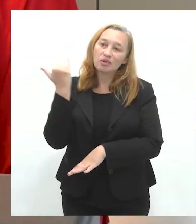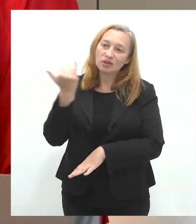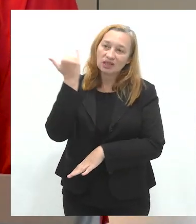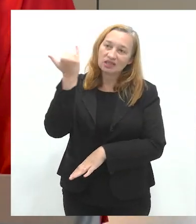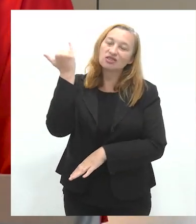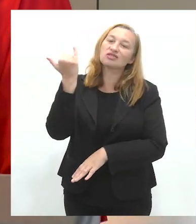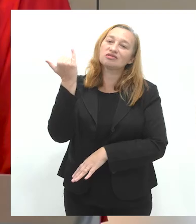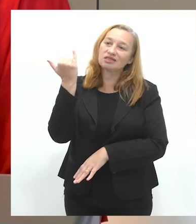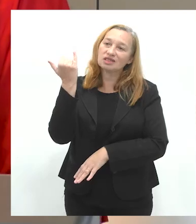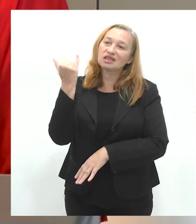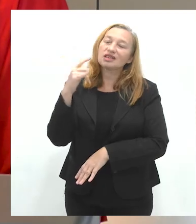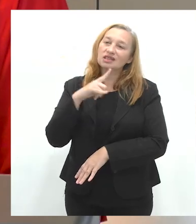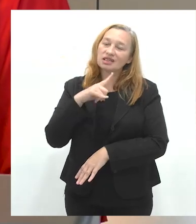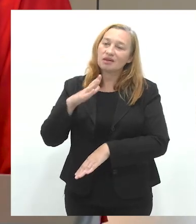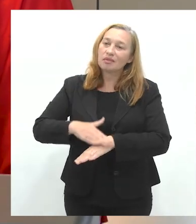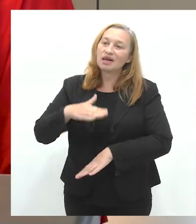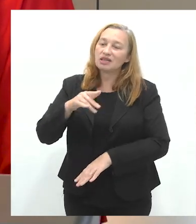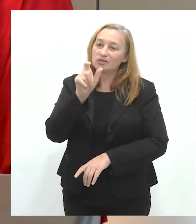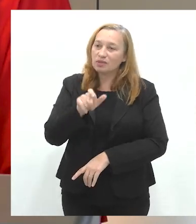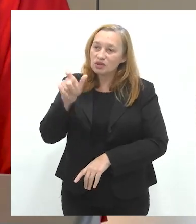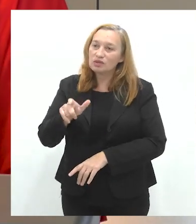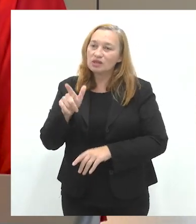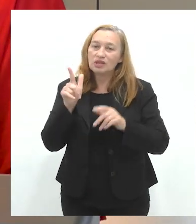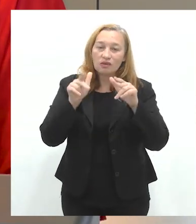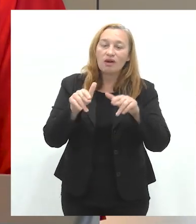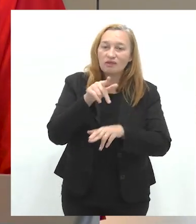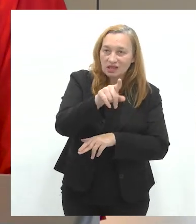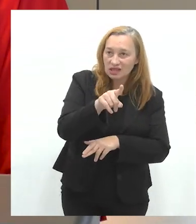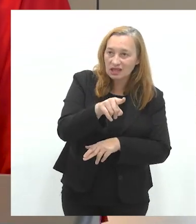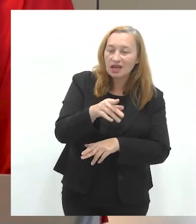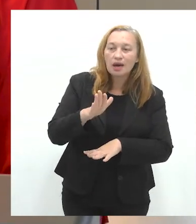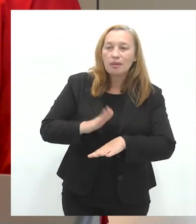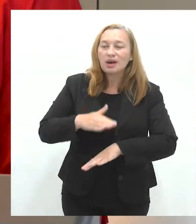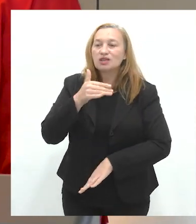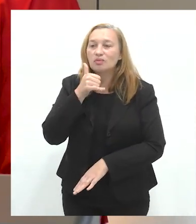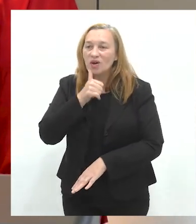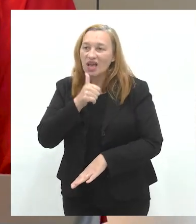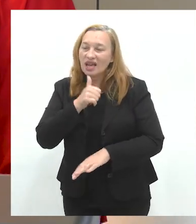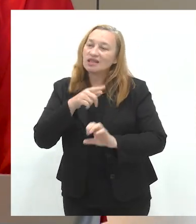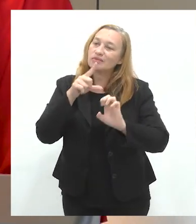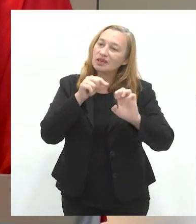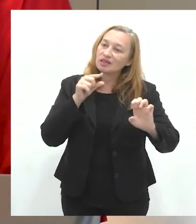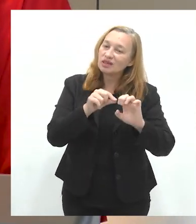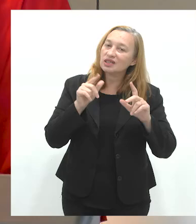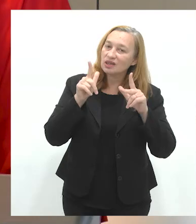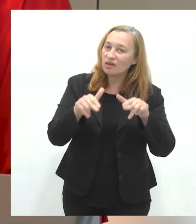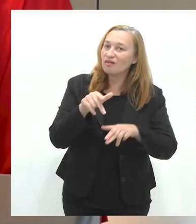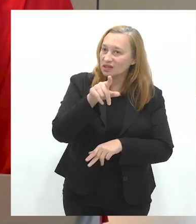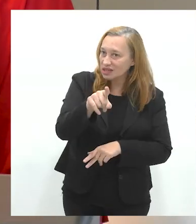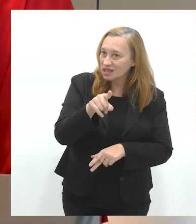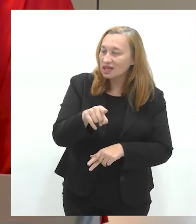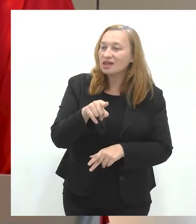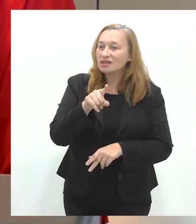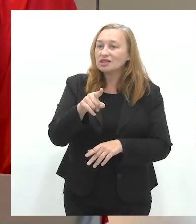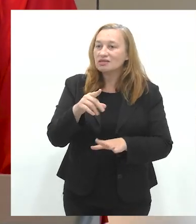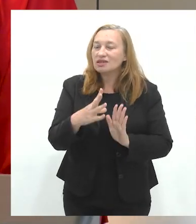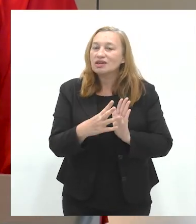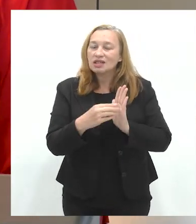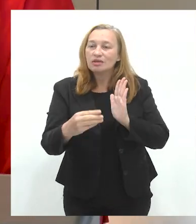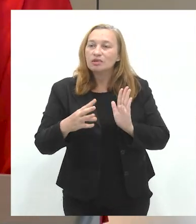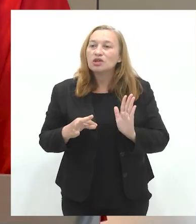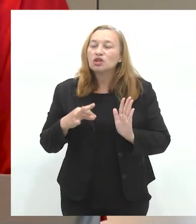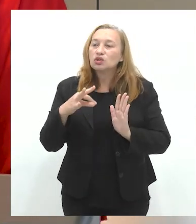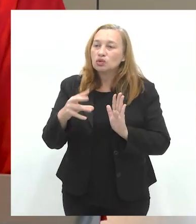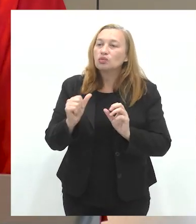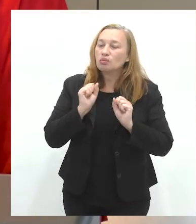Isso é muito importante. É muito importante que tenham muito mais pessoas como você, muito mais mulheres empreendedoras assim como você. E você é